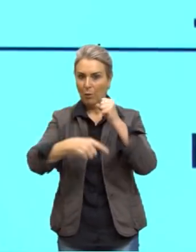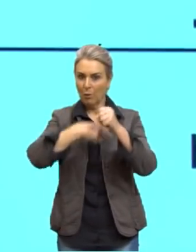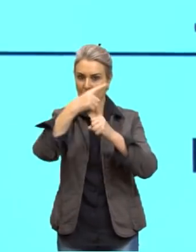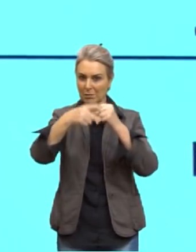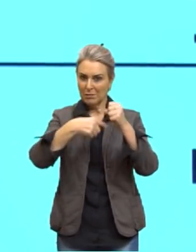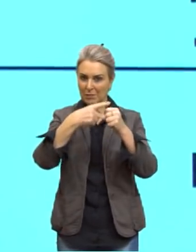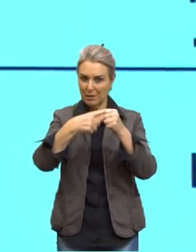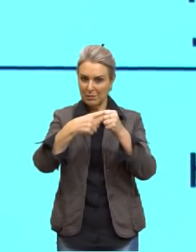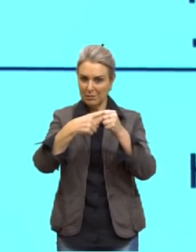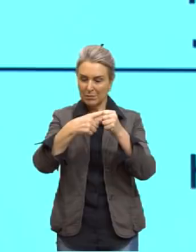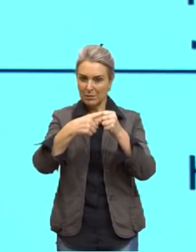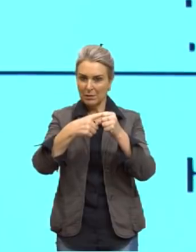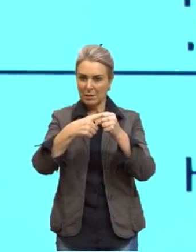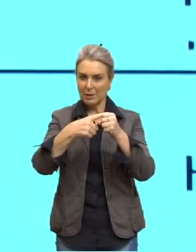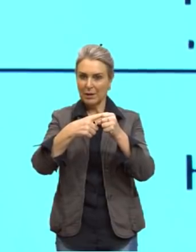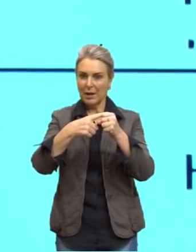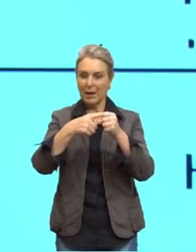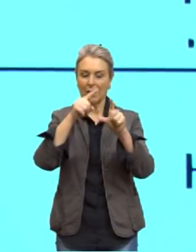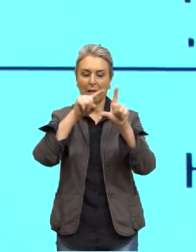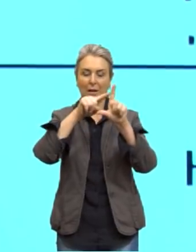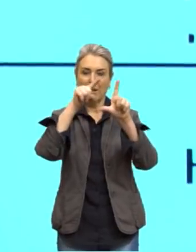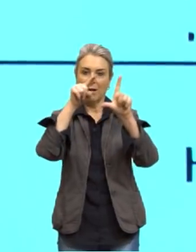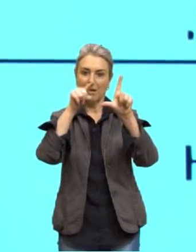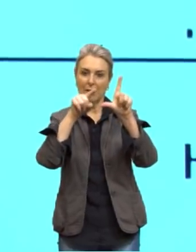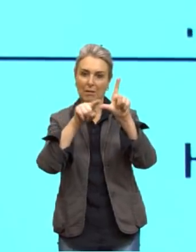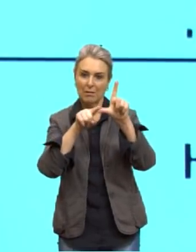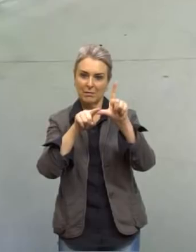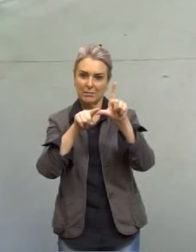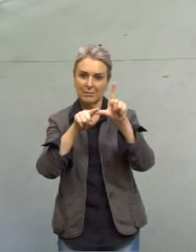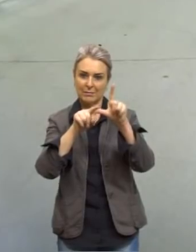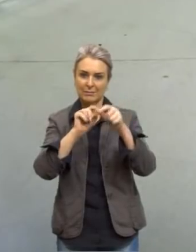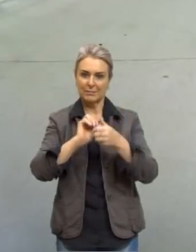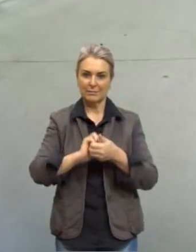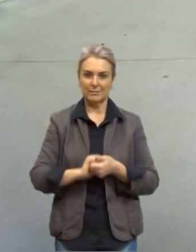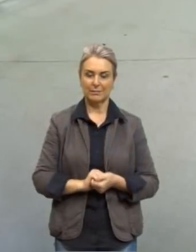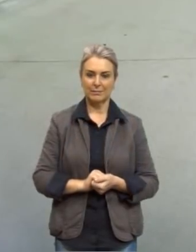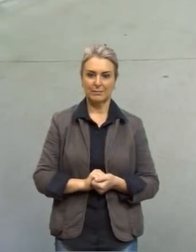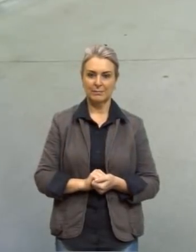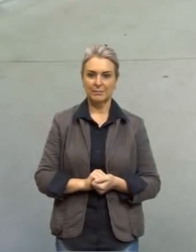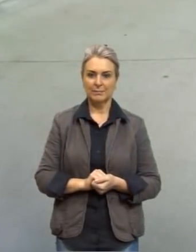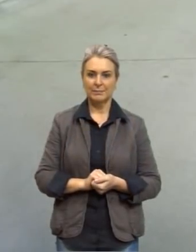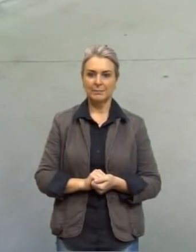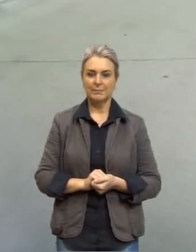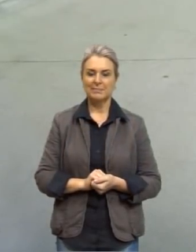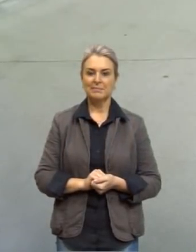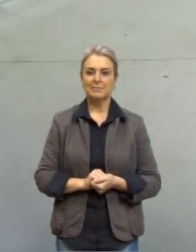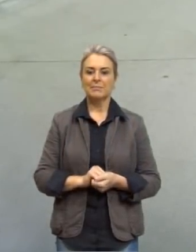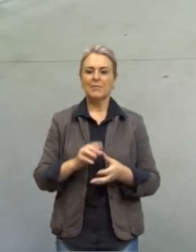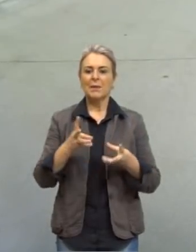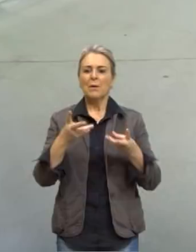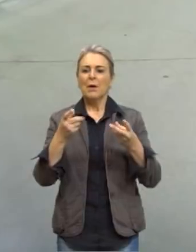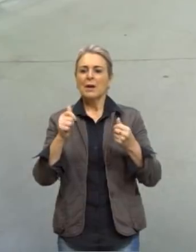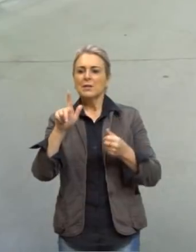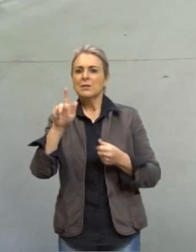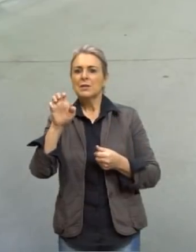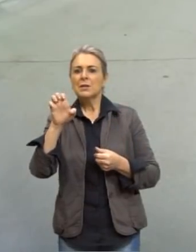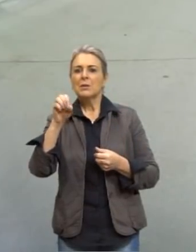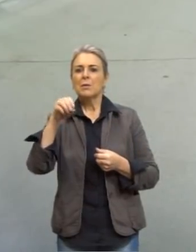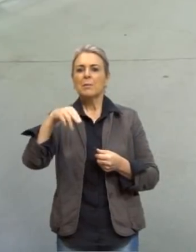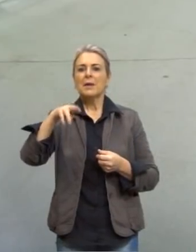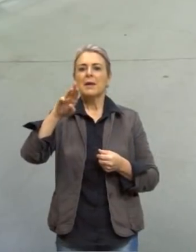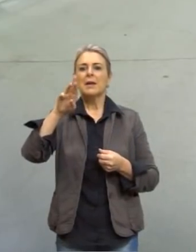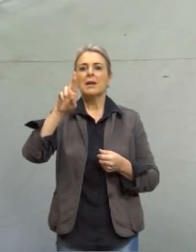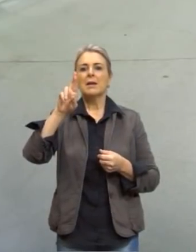átomos ela é uma geometria angular tranquilo bom gente quais são as geometrias que a gente vai